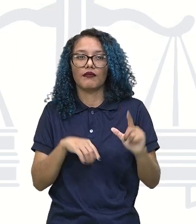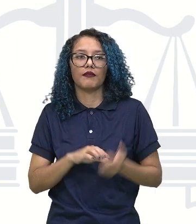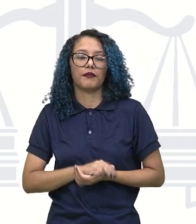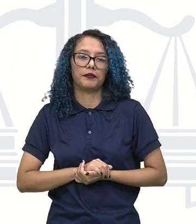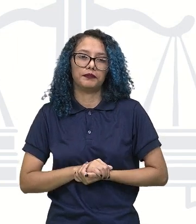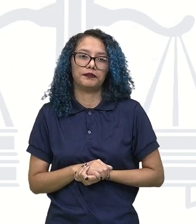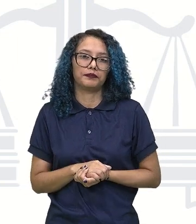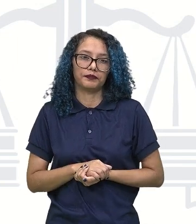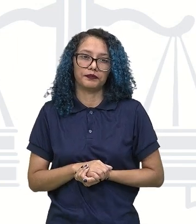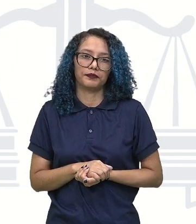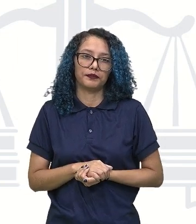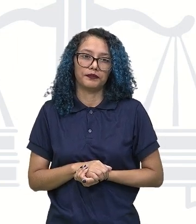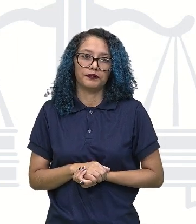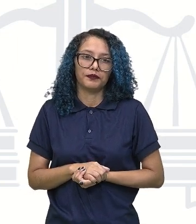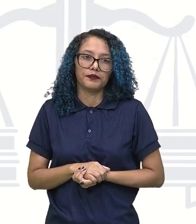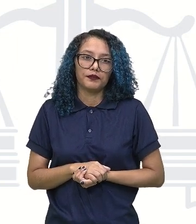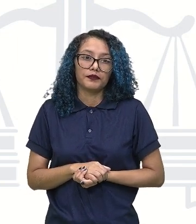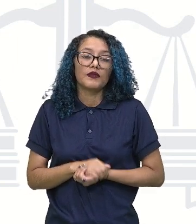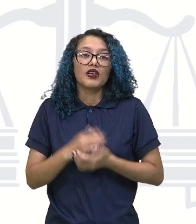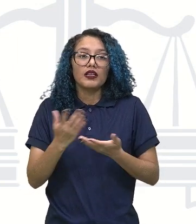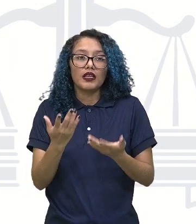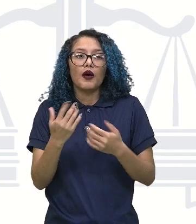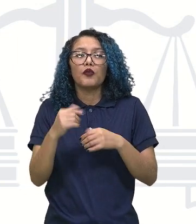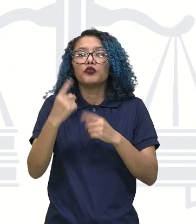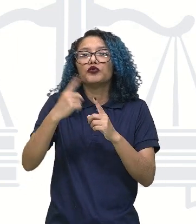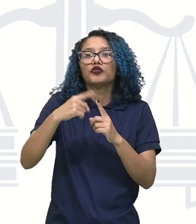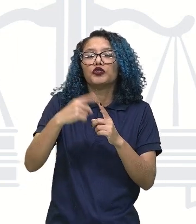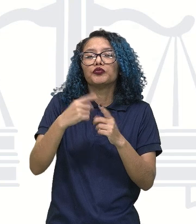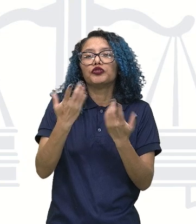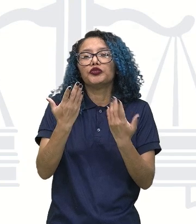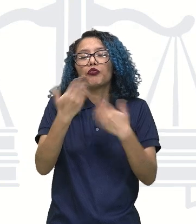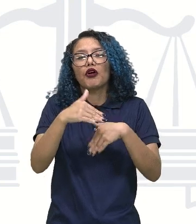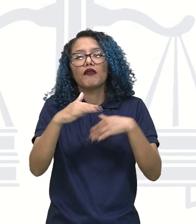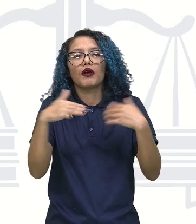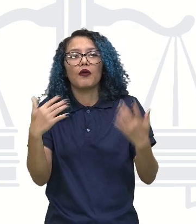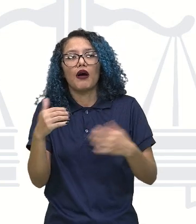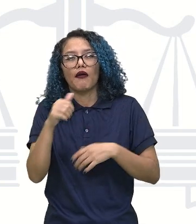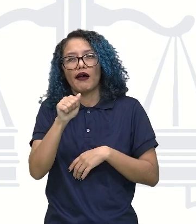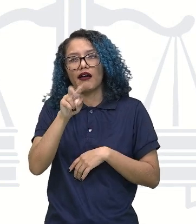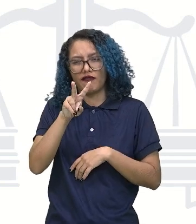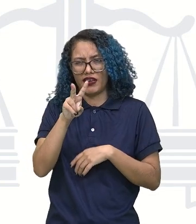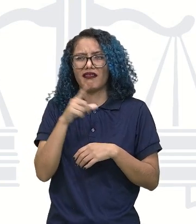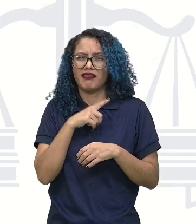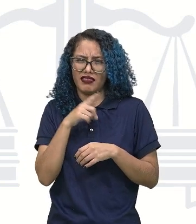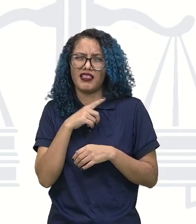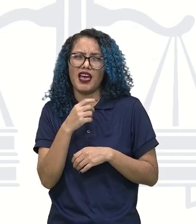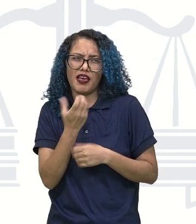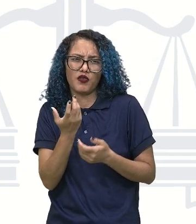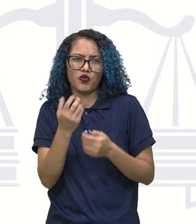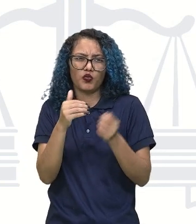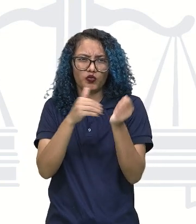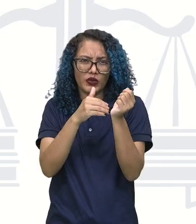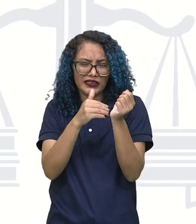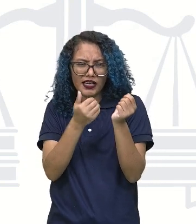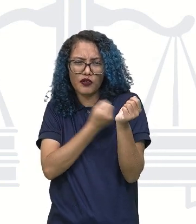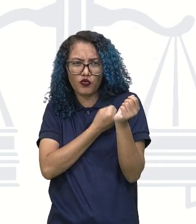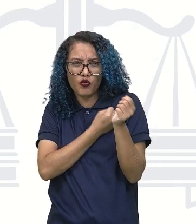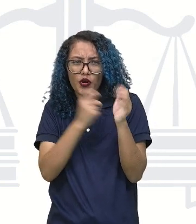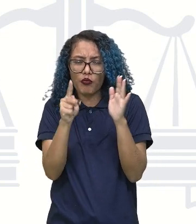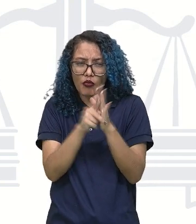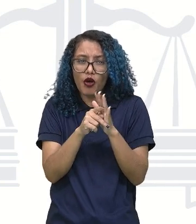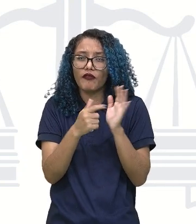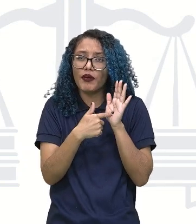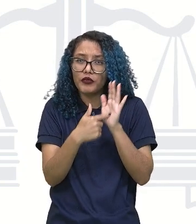a avaliação cadastrada foi o quê? Uma AV, né? Uma AV, ela tem um códigozinho, e aí vai aparecer a data que você cadastrou.